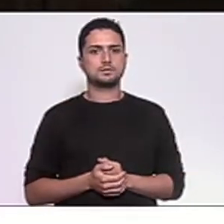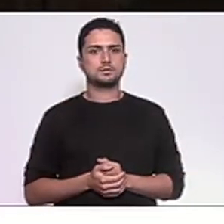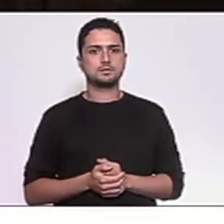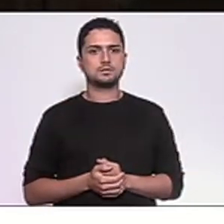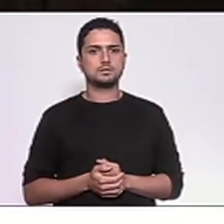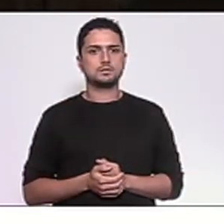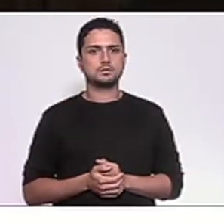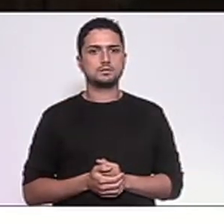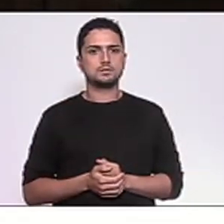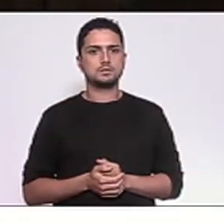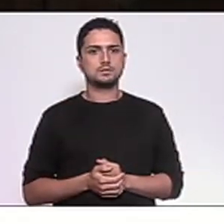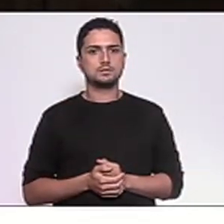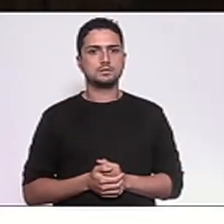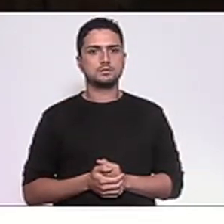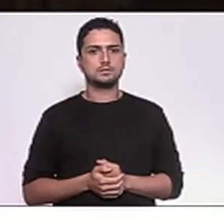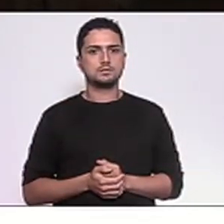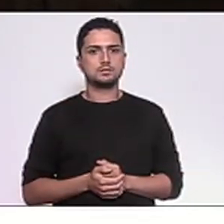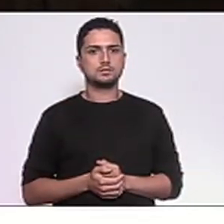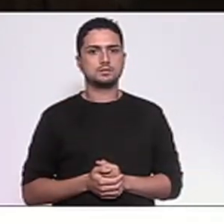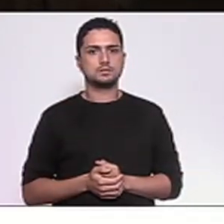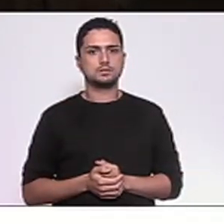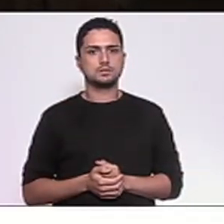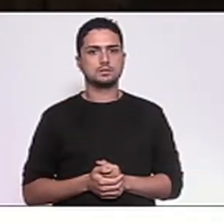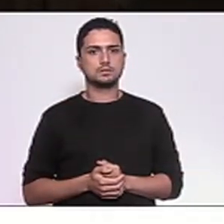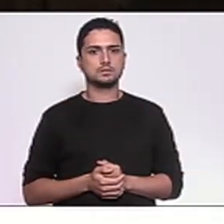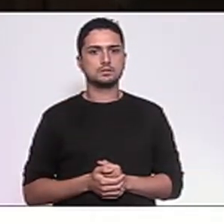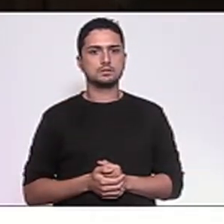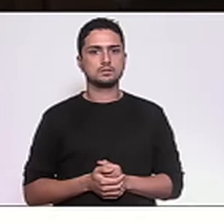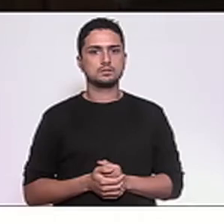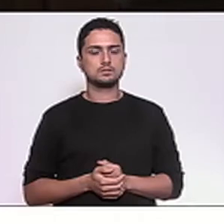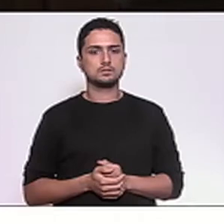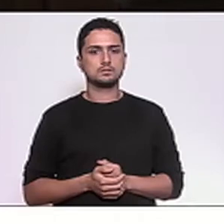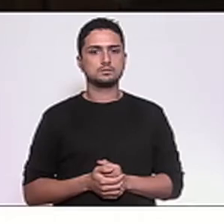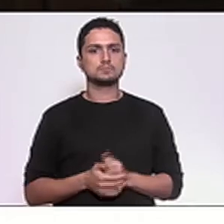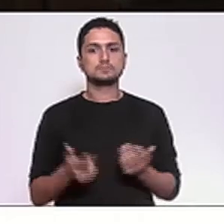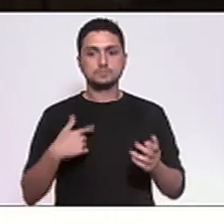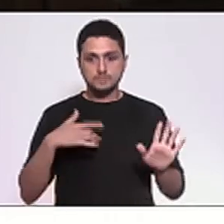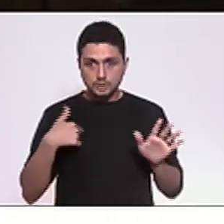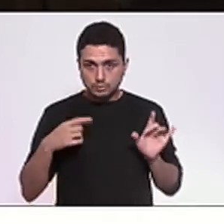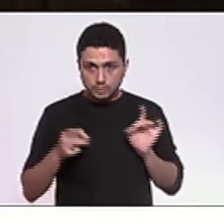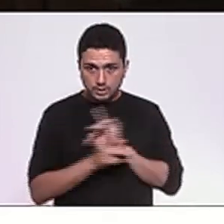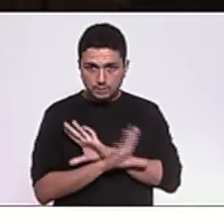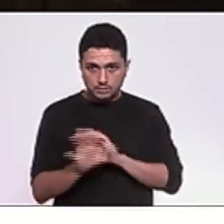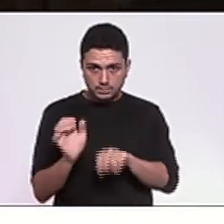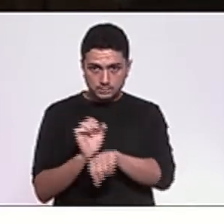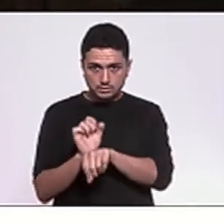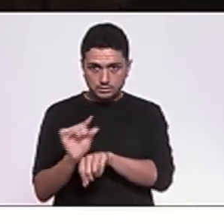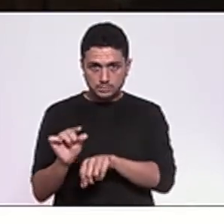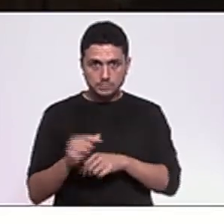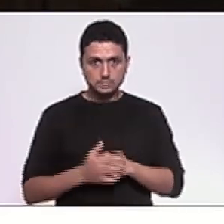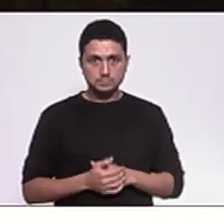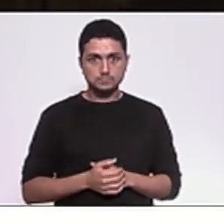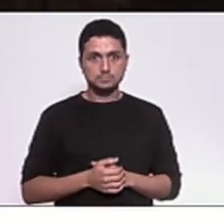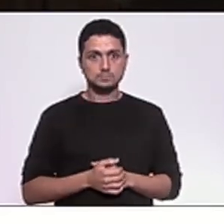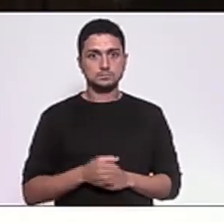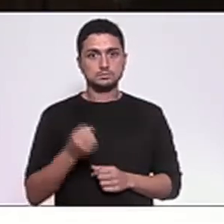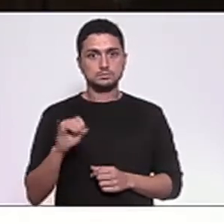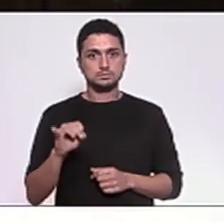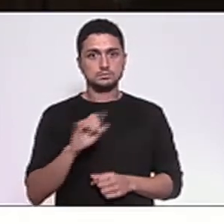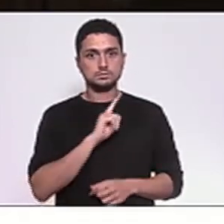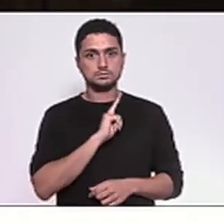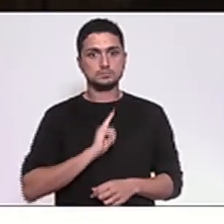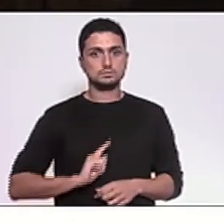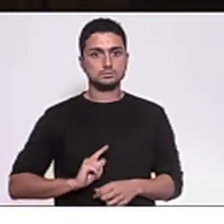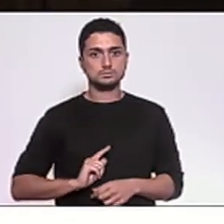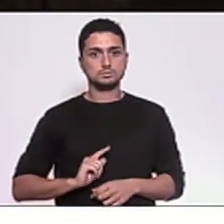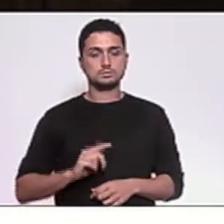de discutir. Senhor presidente. Estou concluindo, por favor. Se o governador do estado